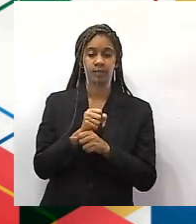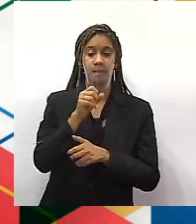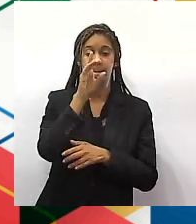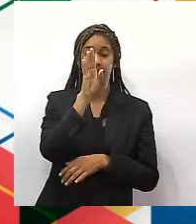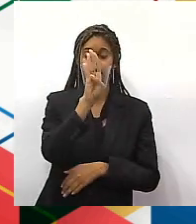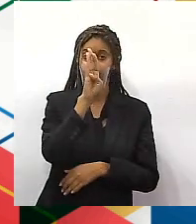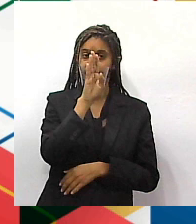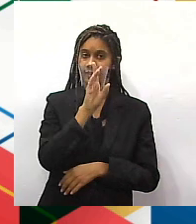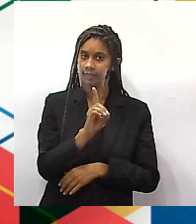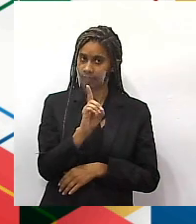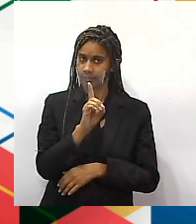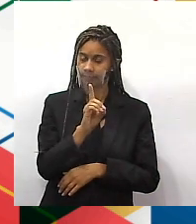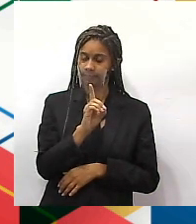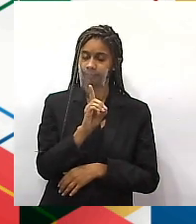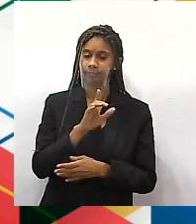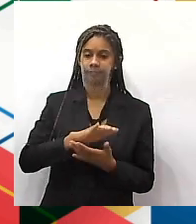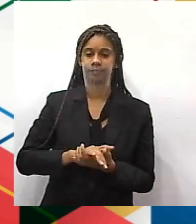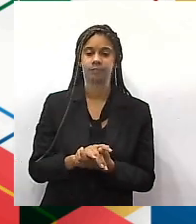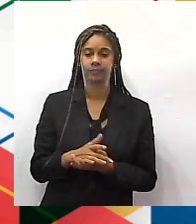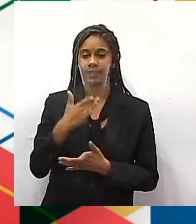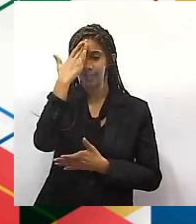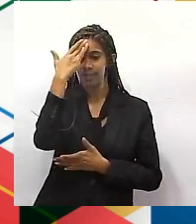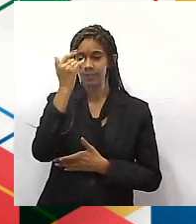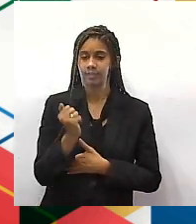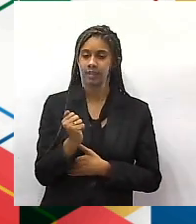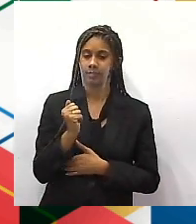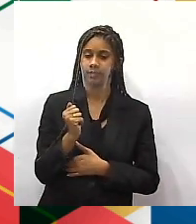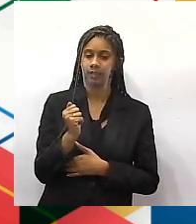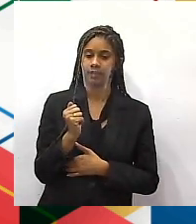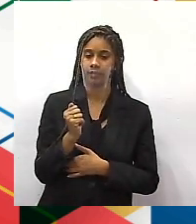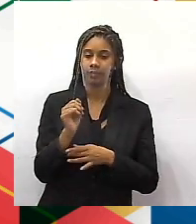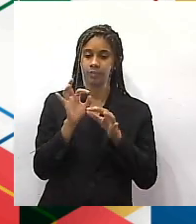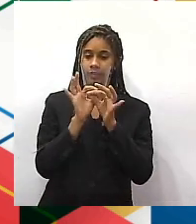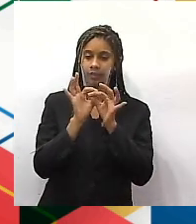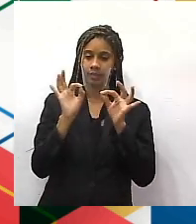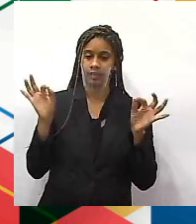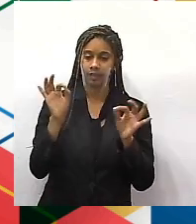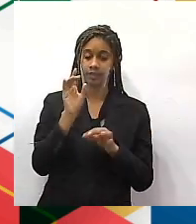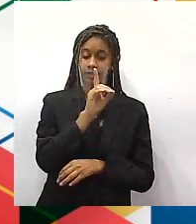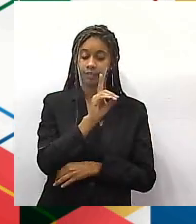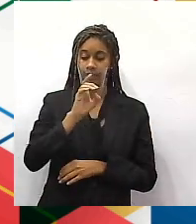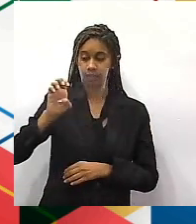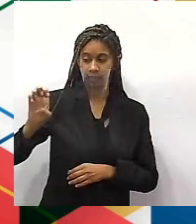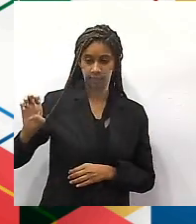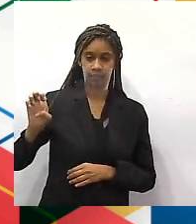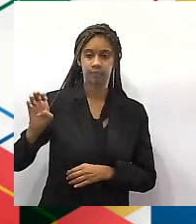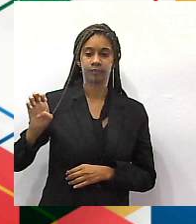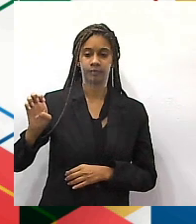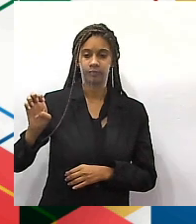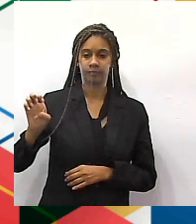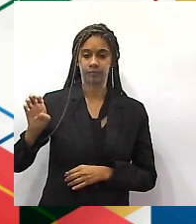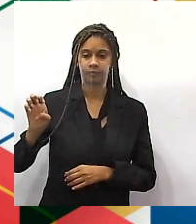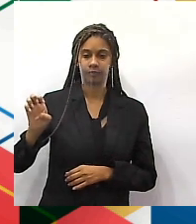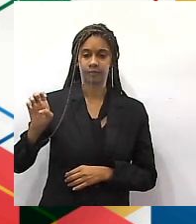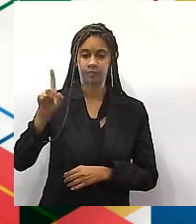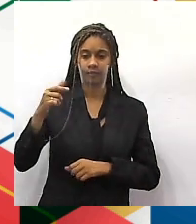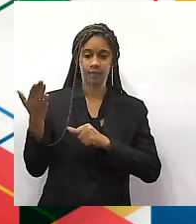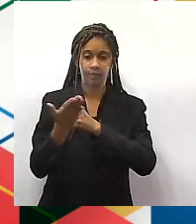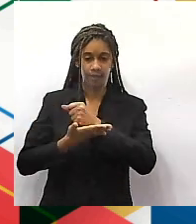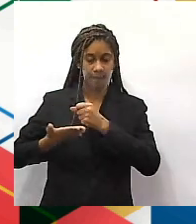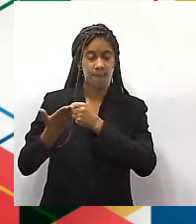valor do BD, sabendo que o segmento de reta DE é a base